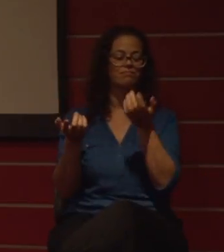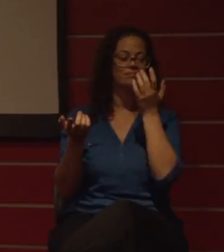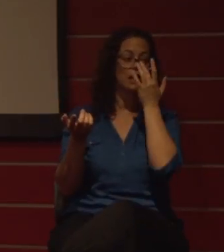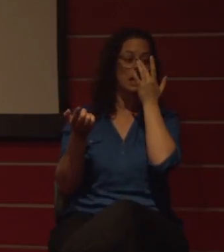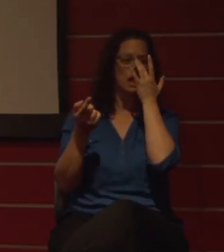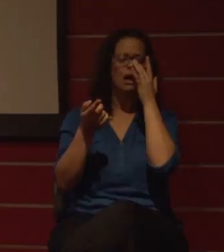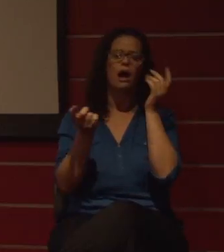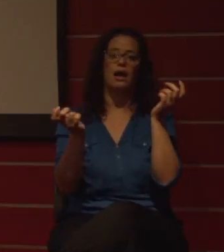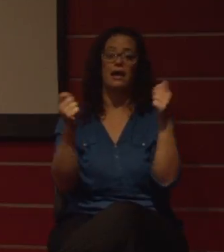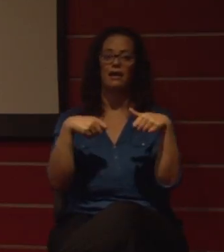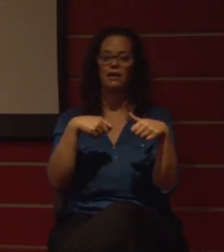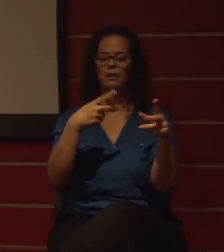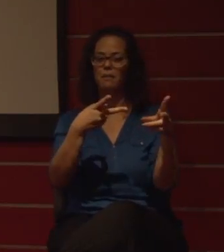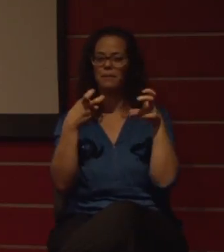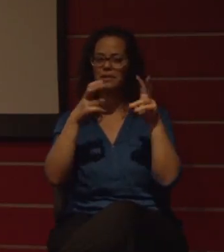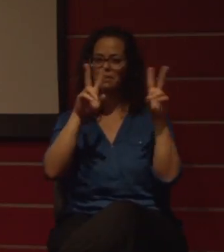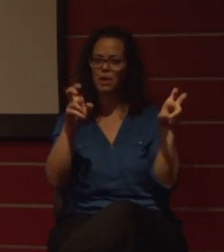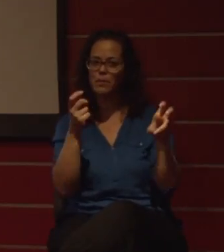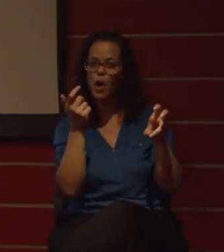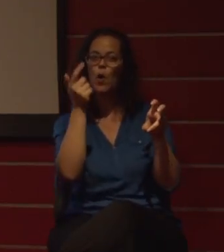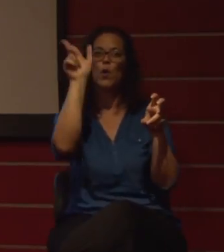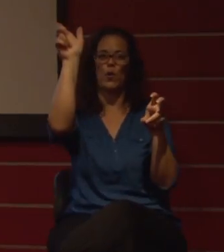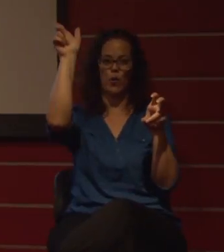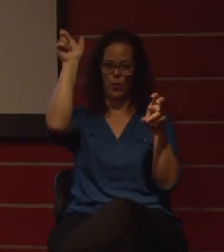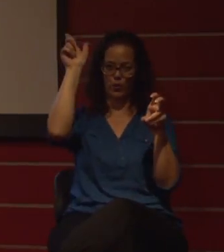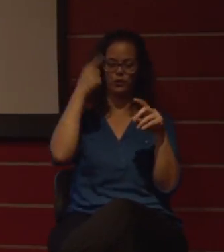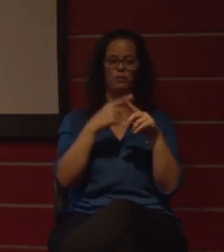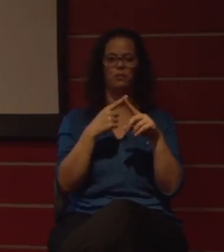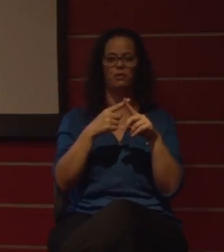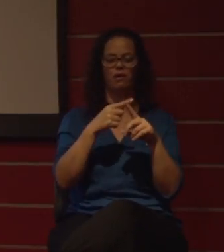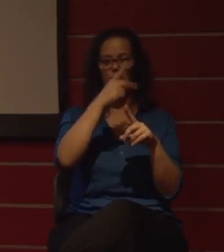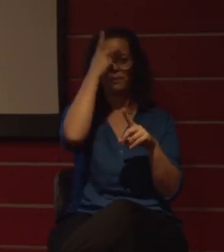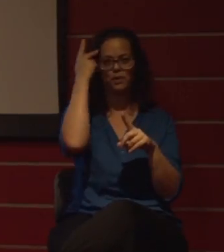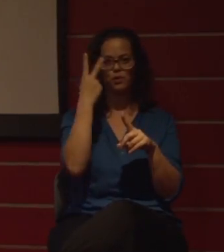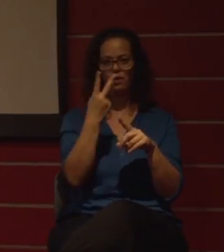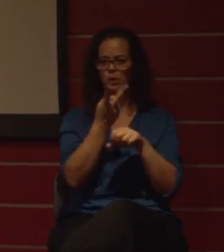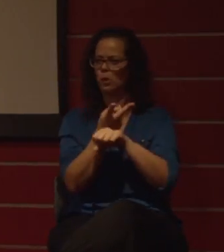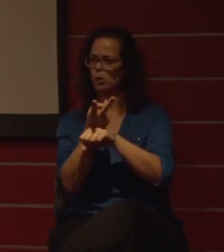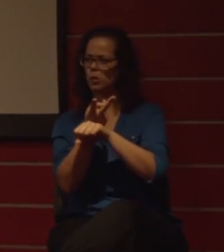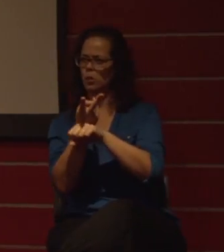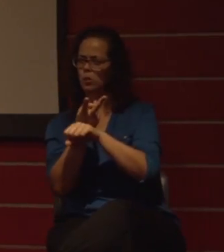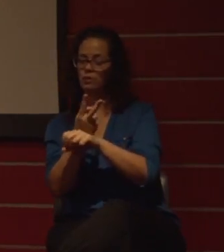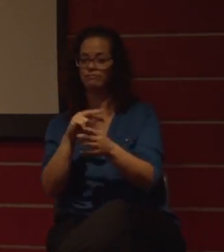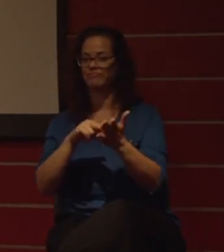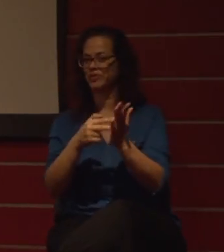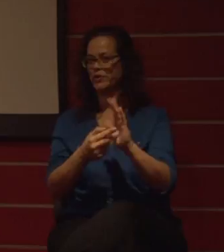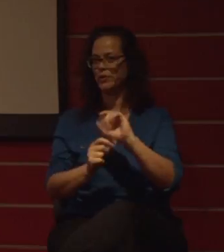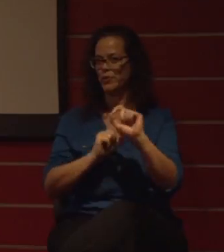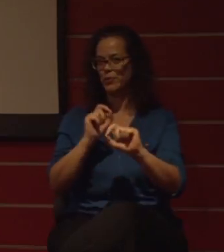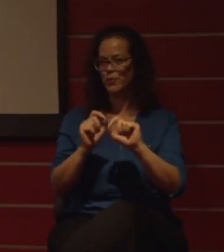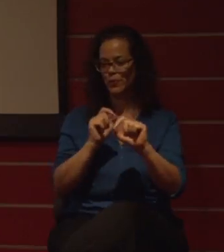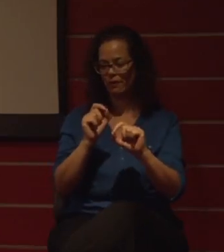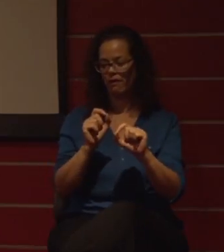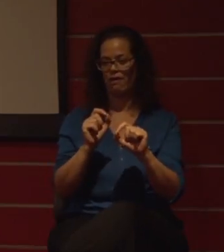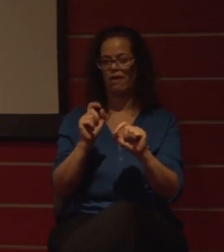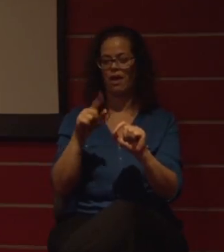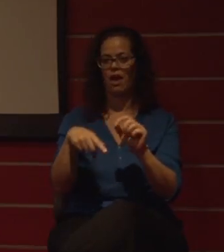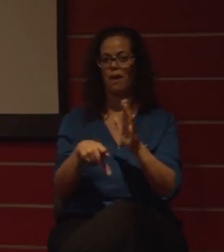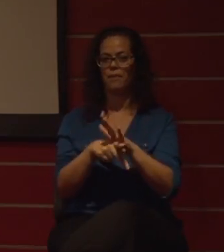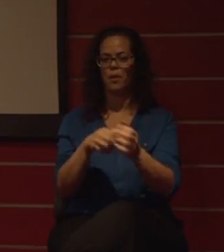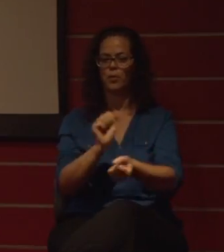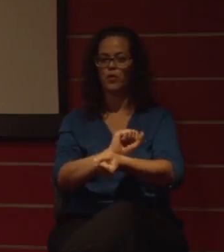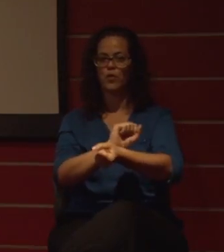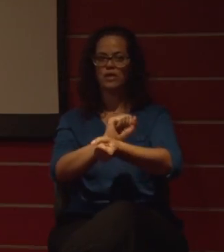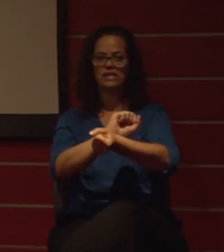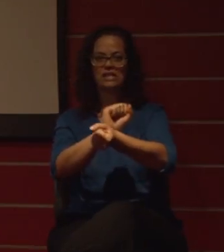faz uma outra leitura do filme também quando você descobre que esses caras atrás dele você faz uma outra leitura do filme que é aquela do escravo